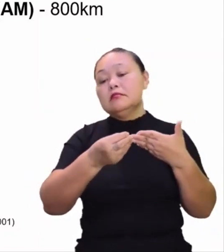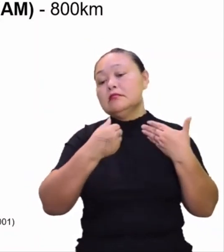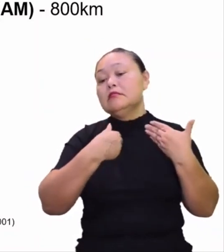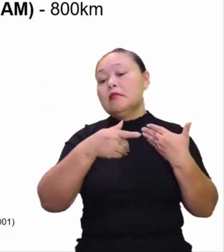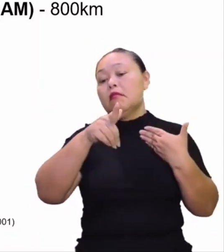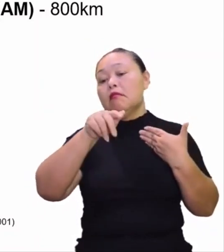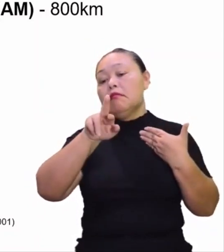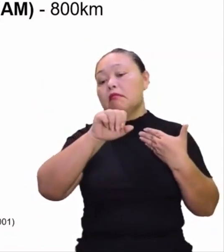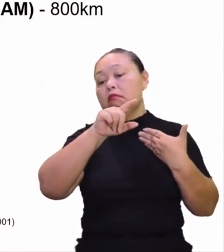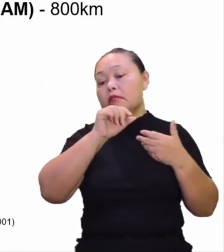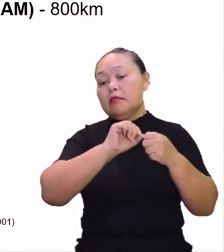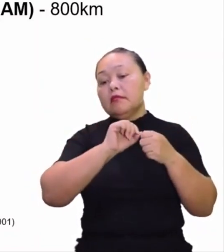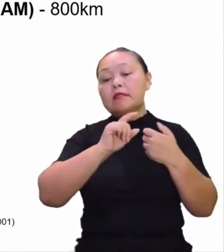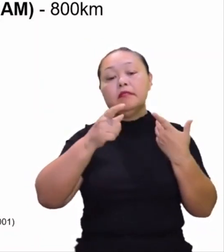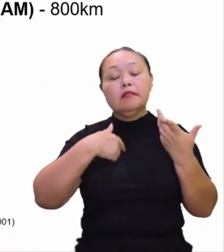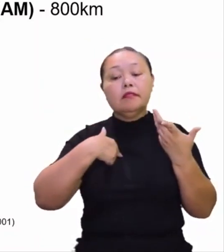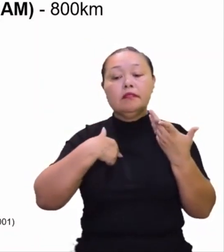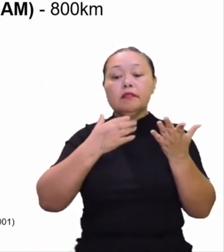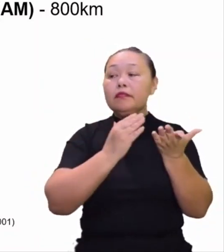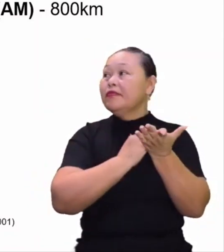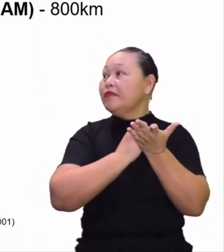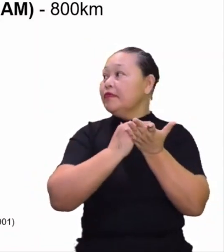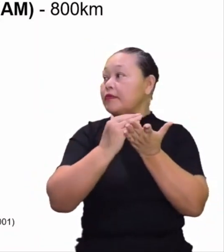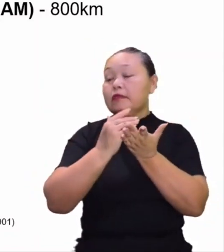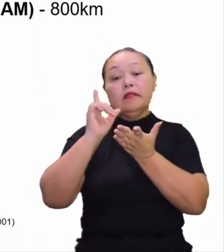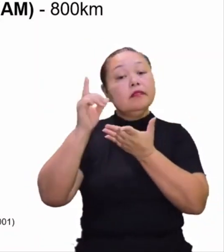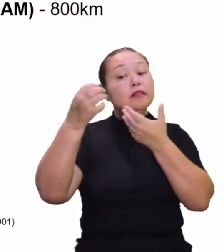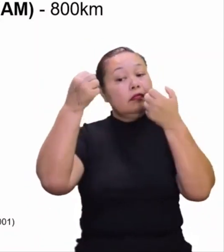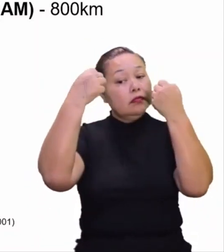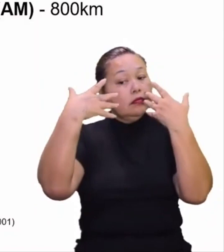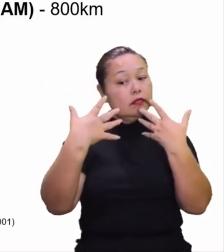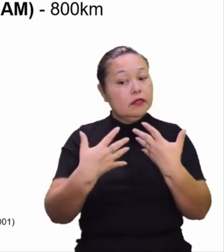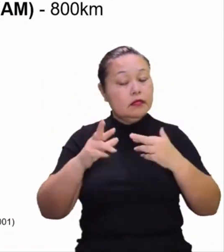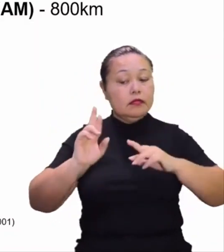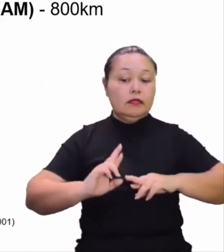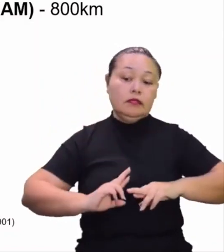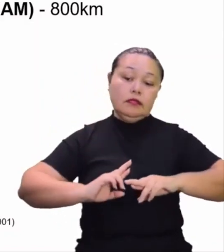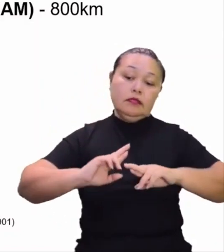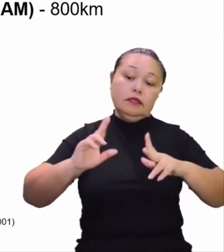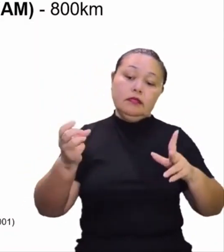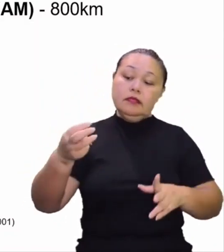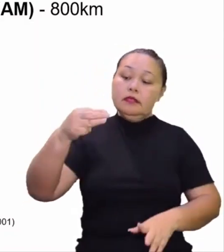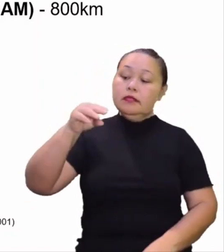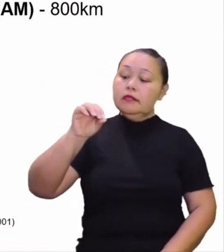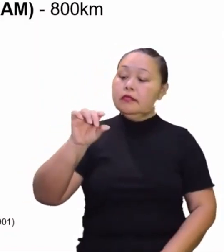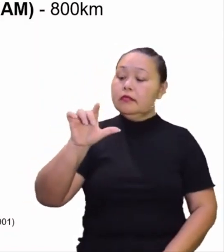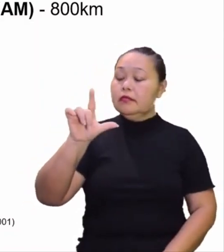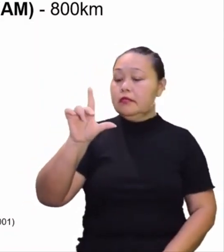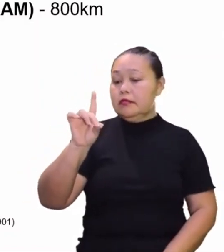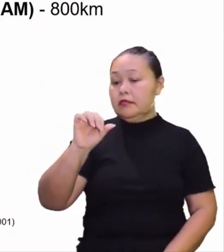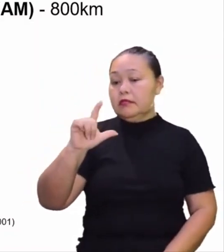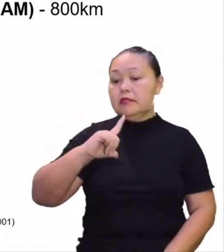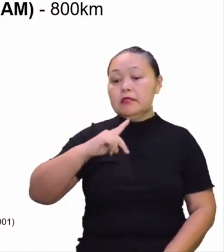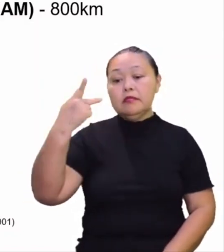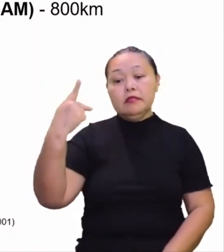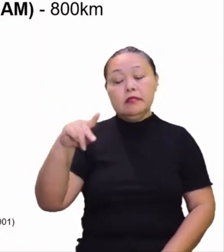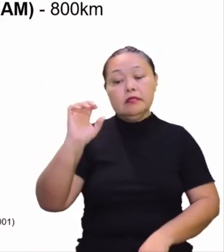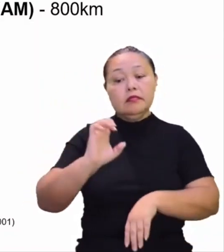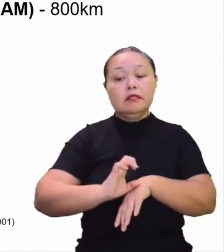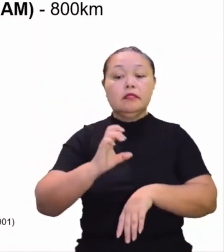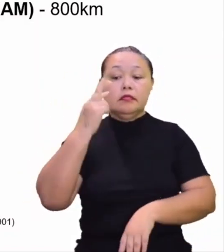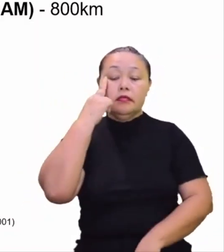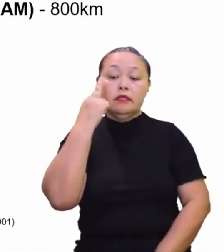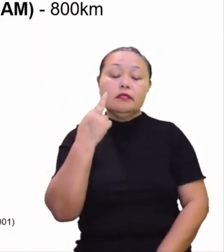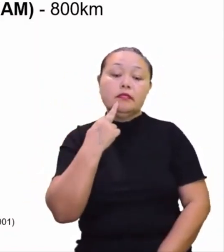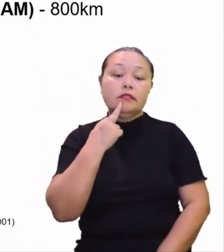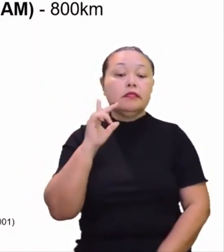grãos, certo? Iniciamos a aula explicando essa diferença aí dos modais de transporte do estado de Rondônia. Então,